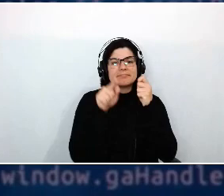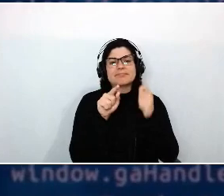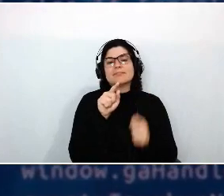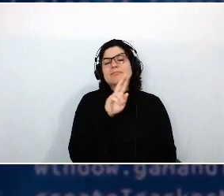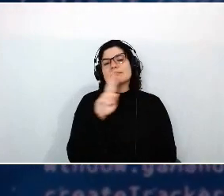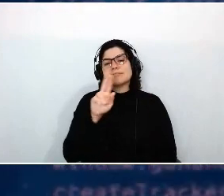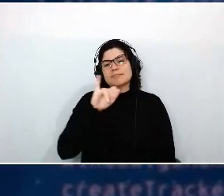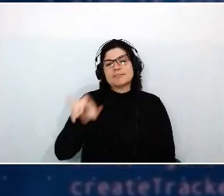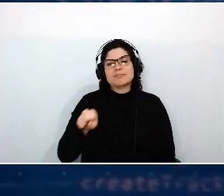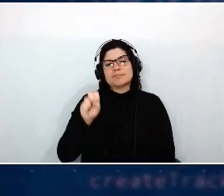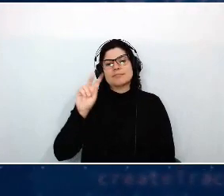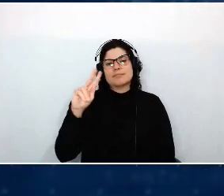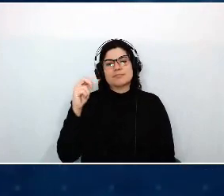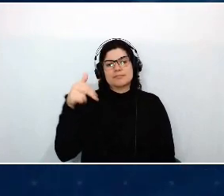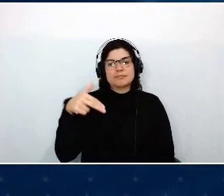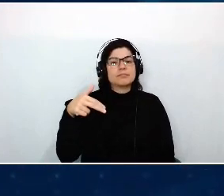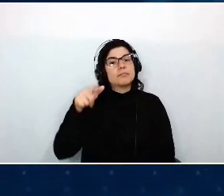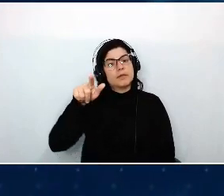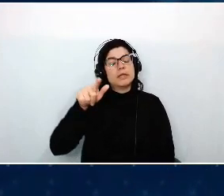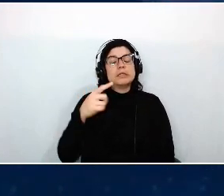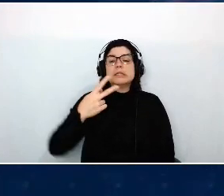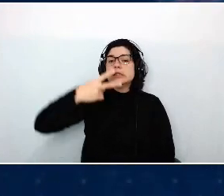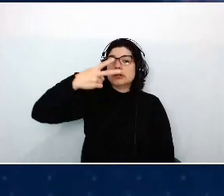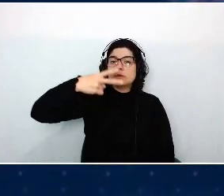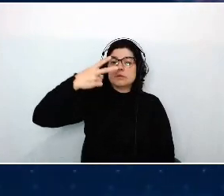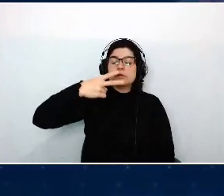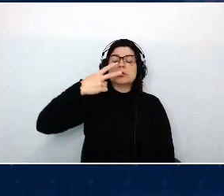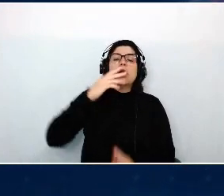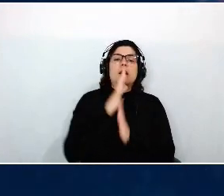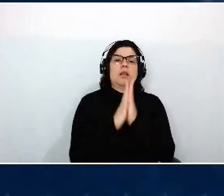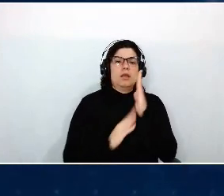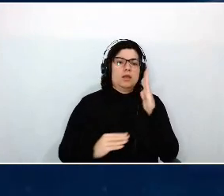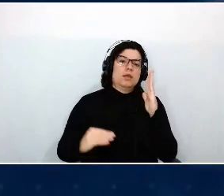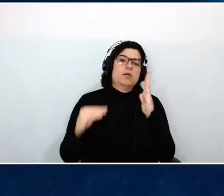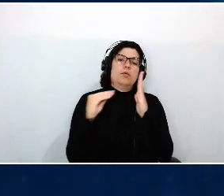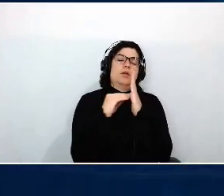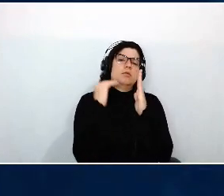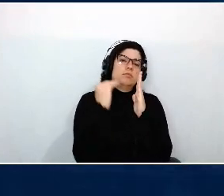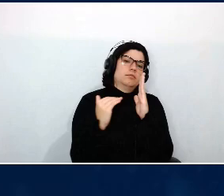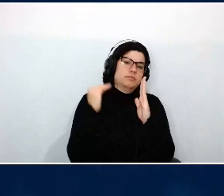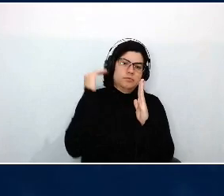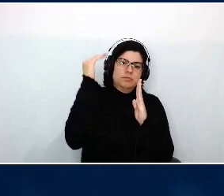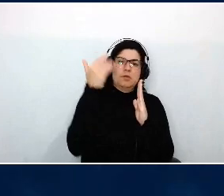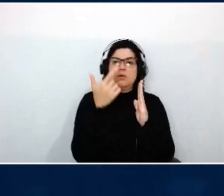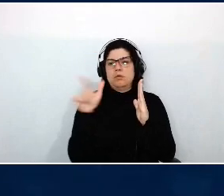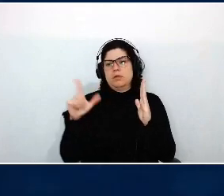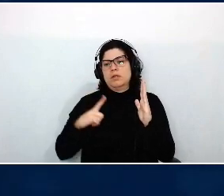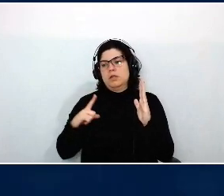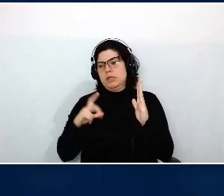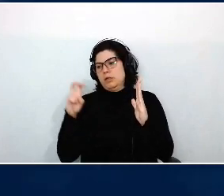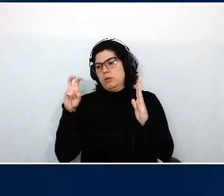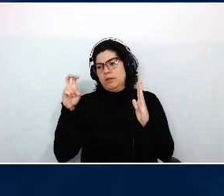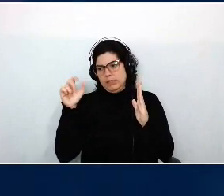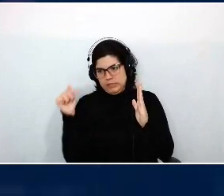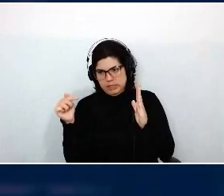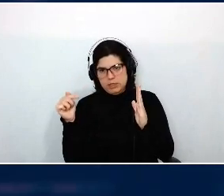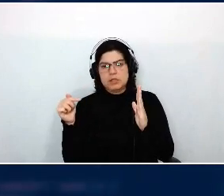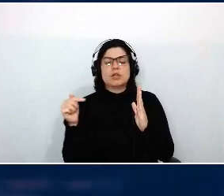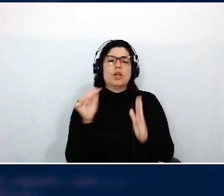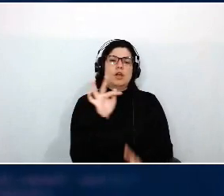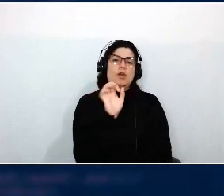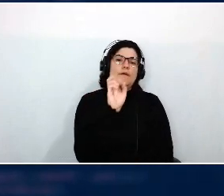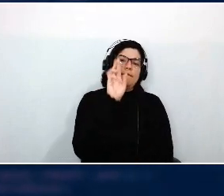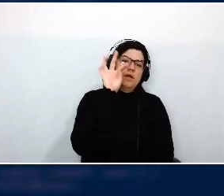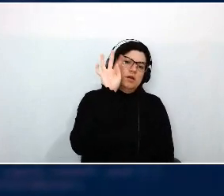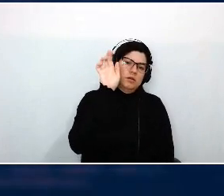Lisp é considerada a segunda linguagem de alto nível. Ela veio só depois do Fortran. Fortran vem em 57, Lisp em 58. Como o Fortran não é funcional, Lisp